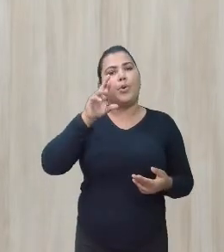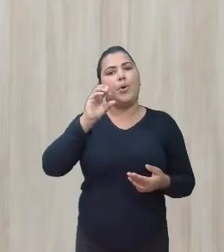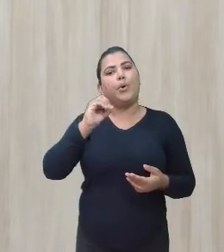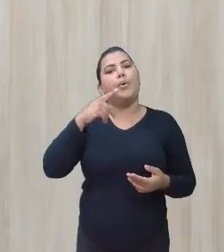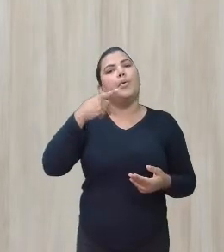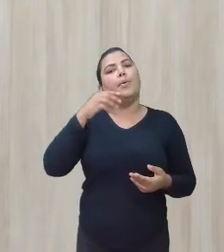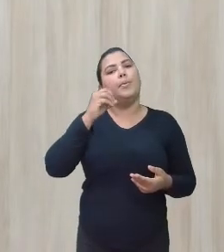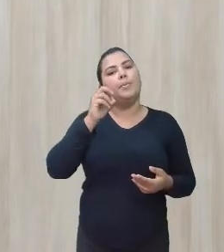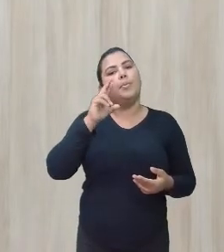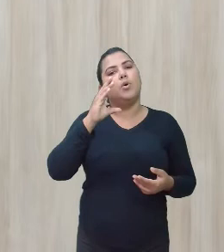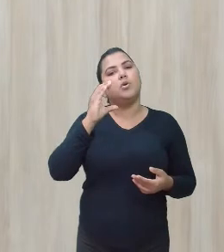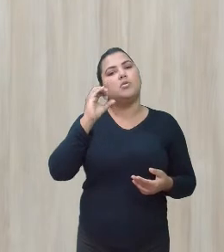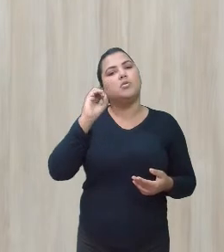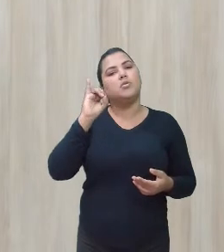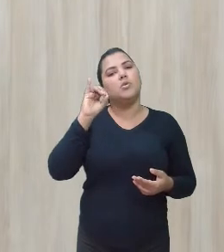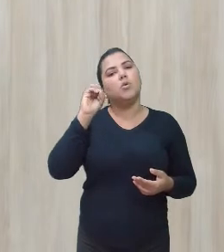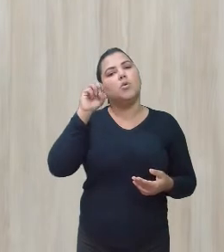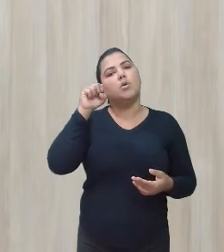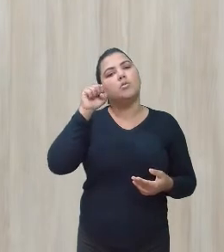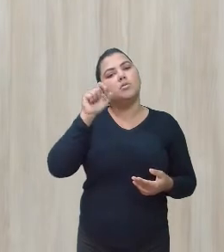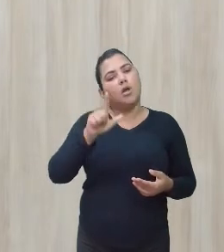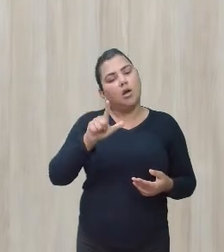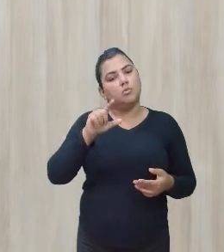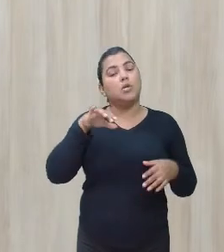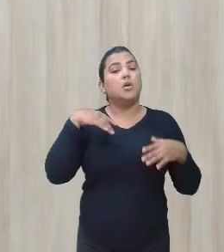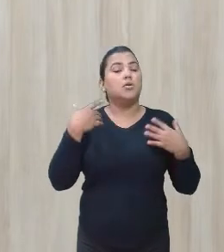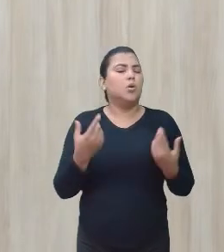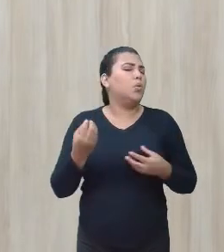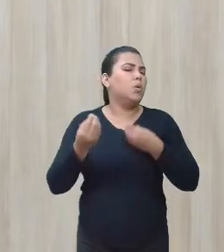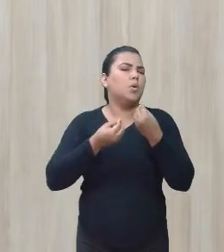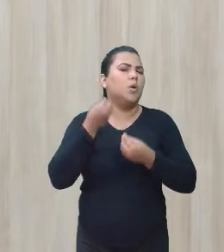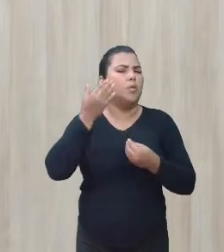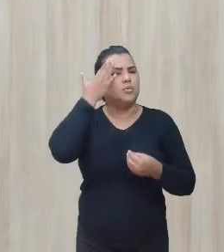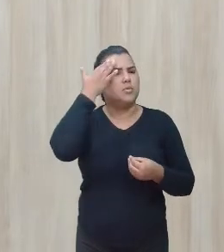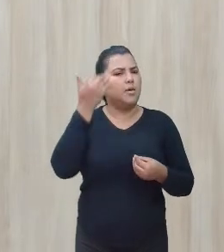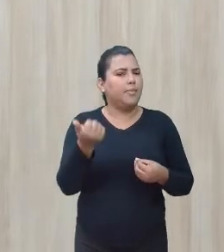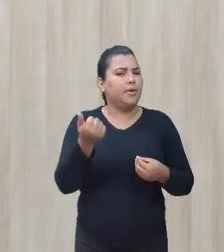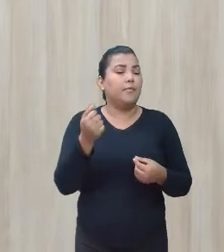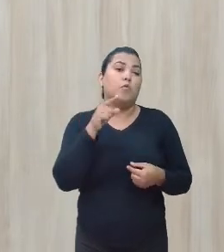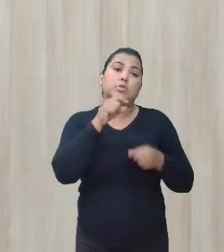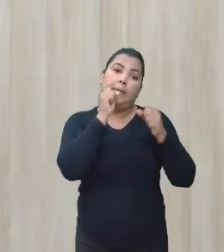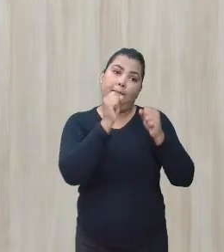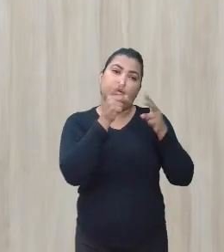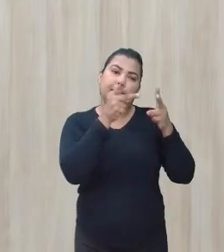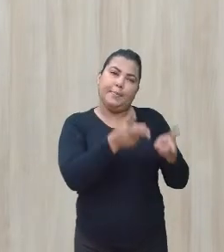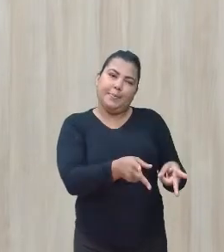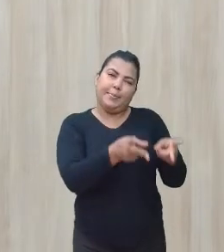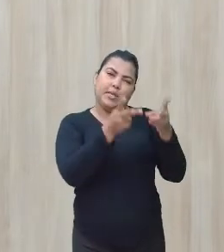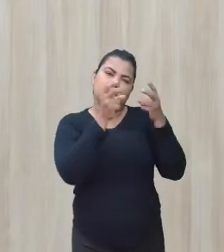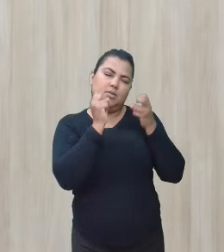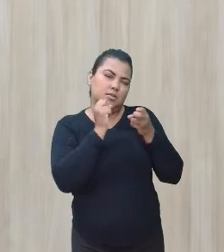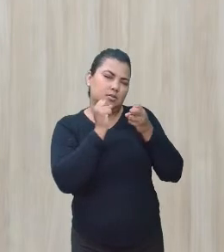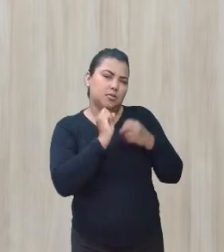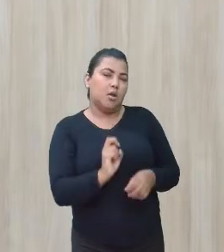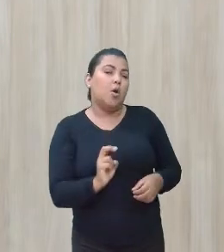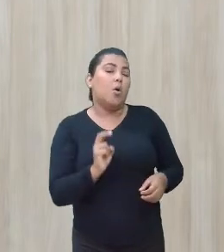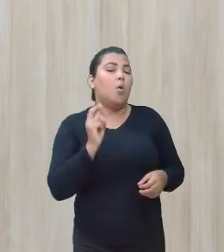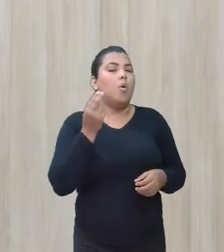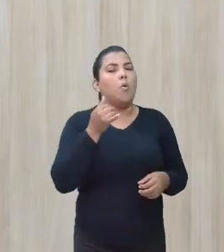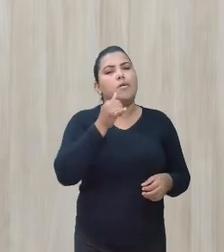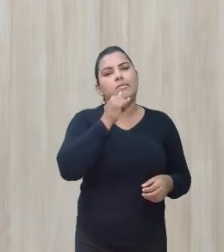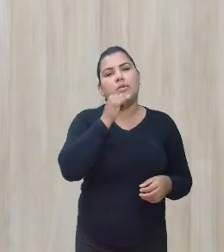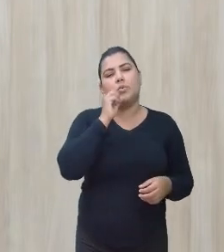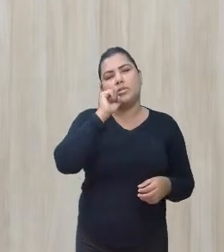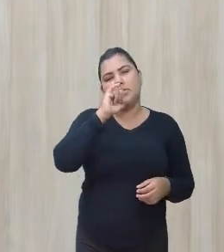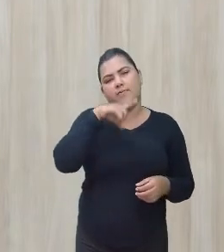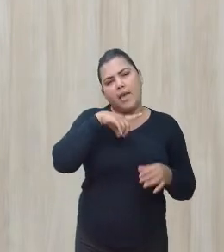ser observadas tanto pela sua percepção, só que em algumas situações, se tiverem mínimas modificações, a